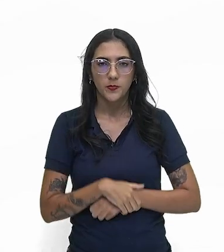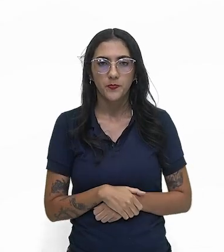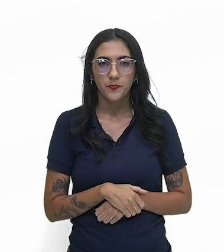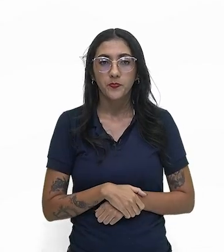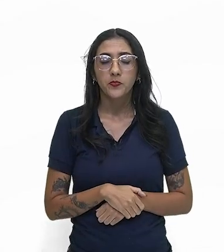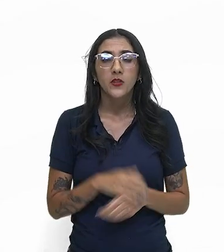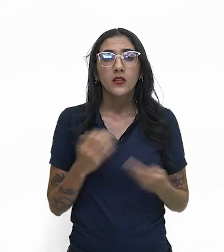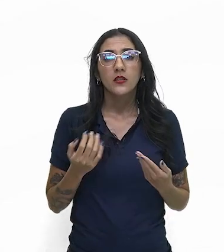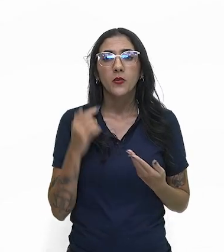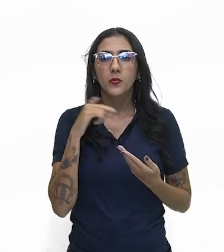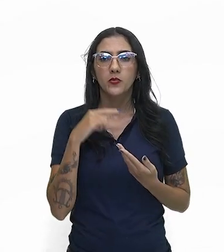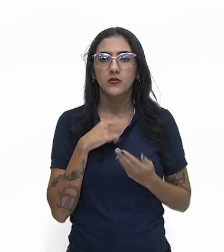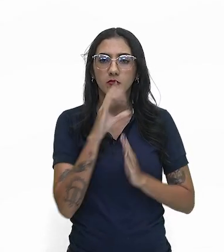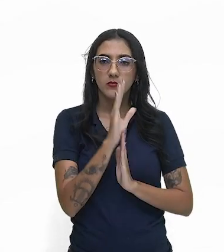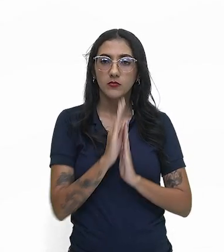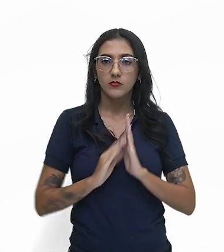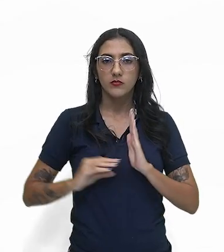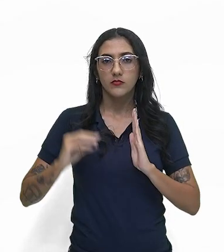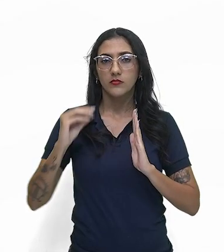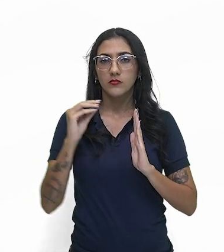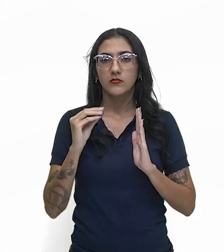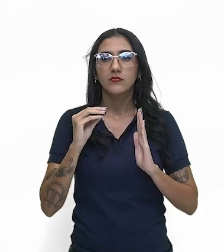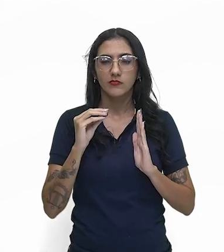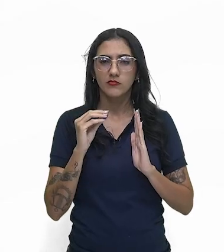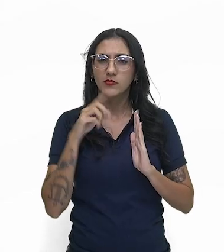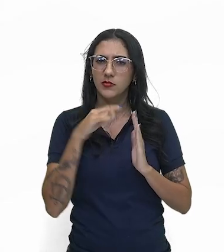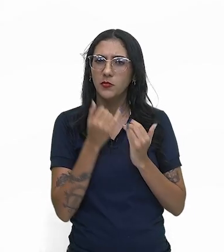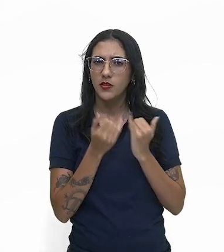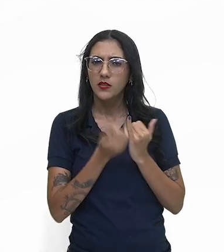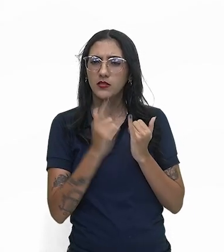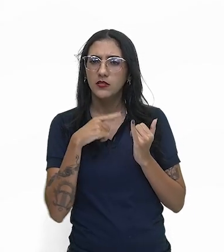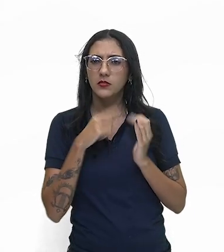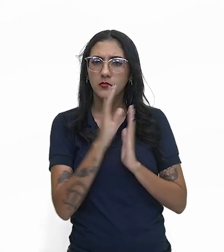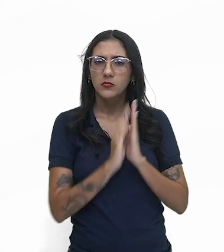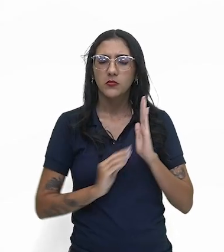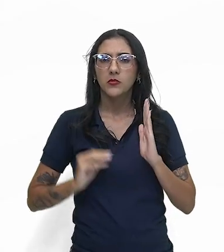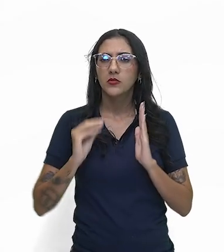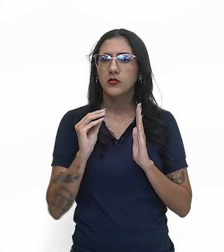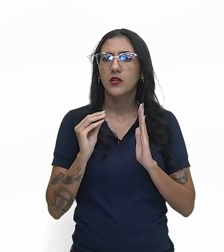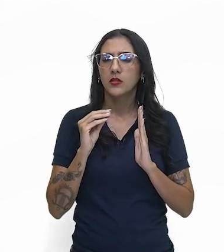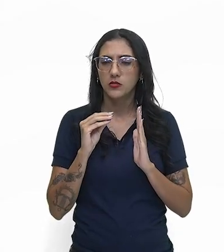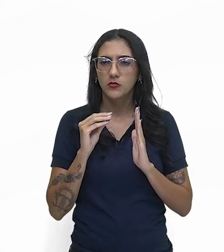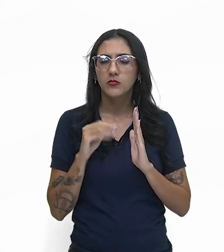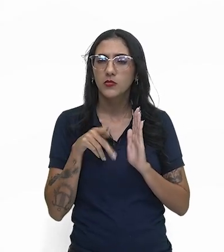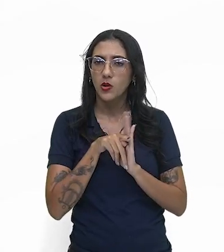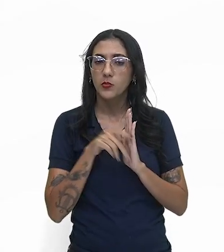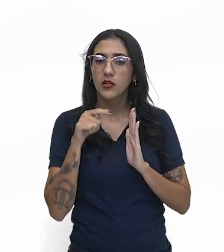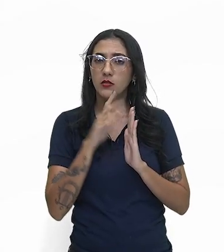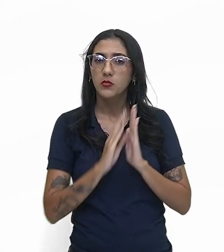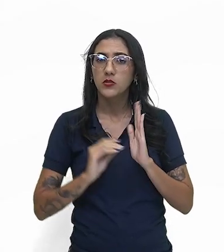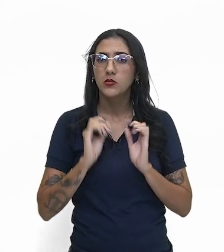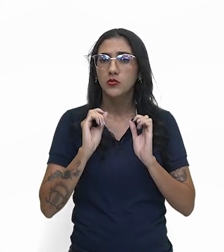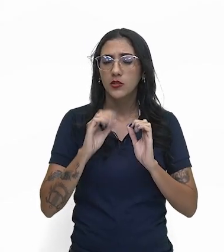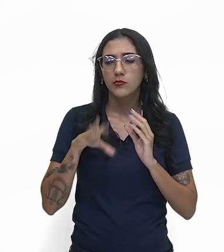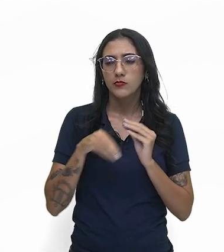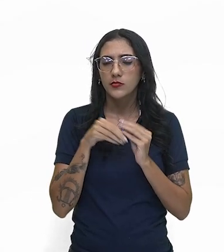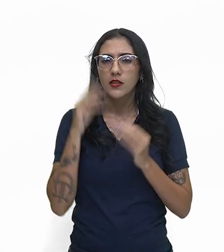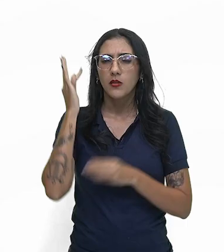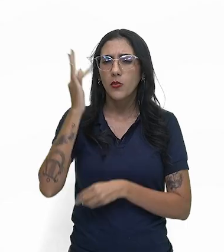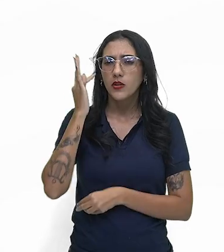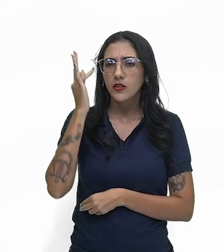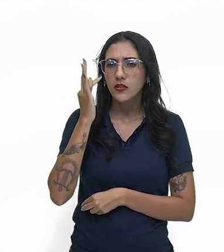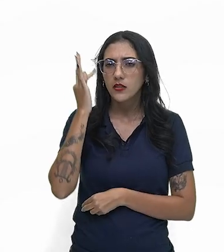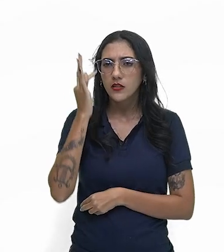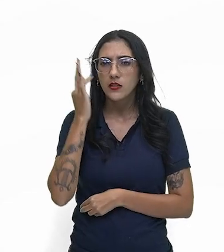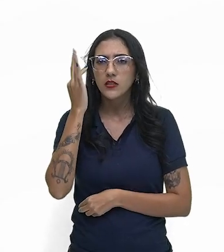um modelo que eles colocam como um modelo, como um padrão ali, né, que inclui a teoria, leis,